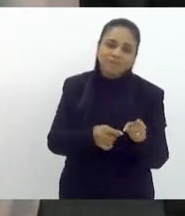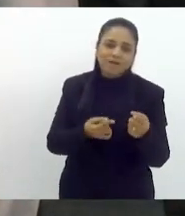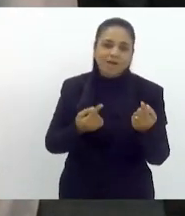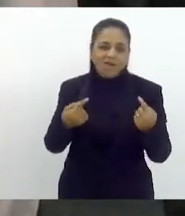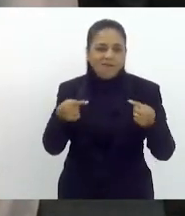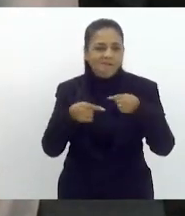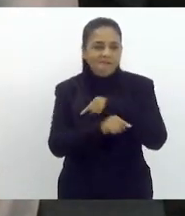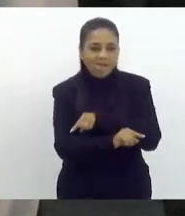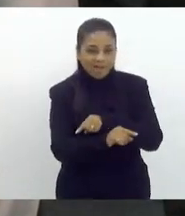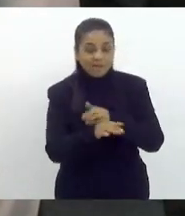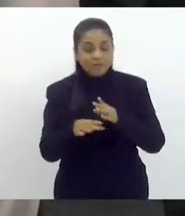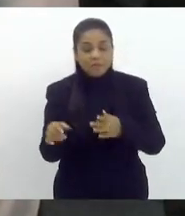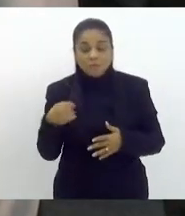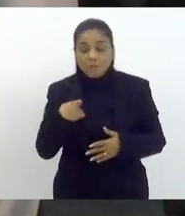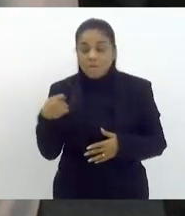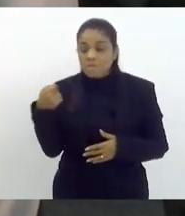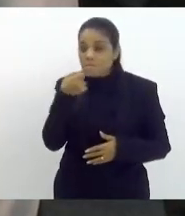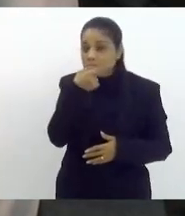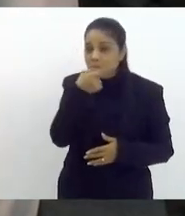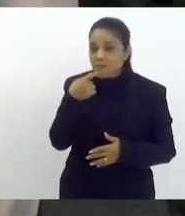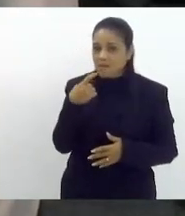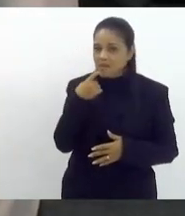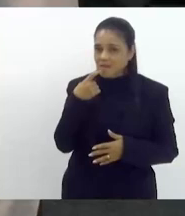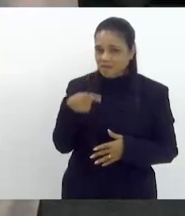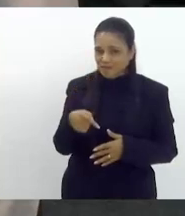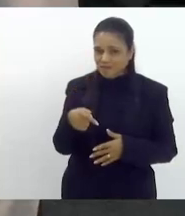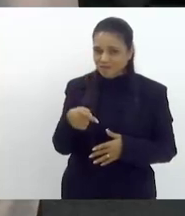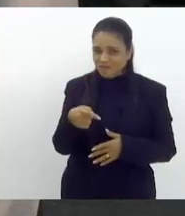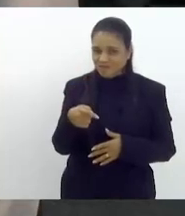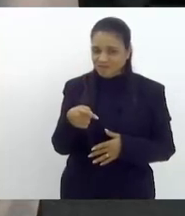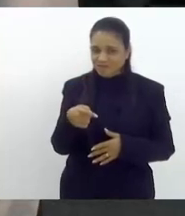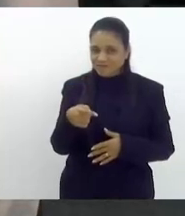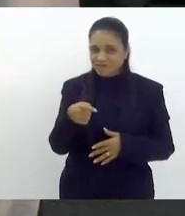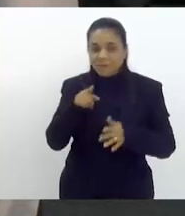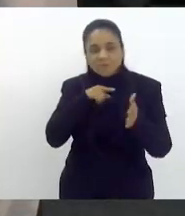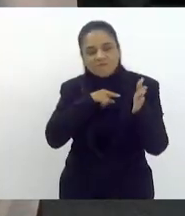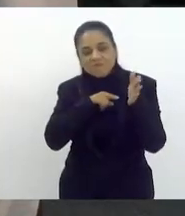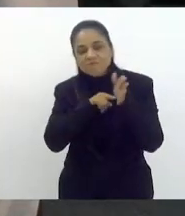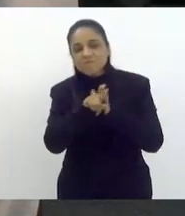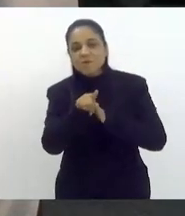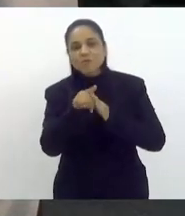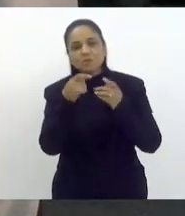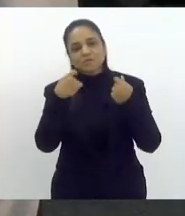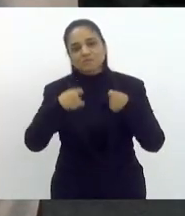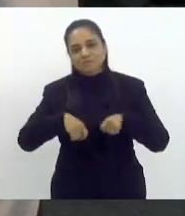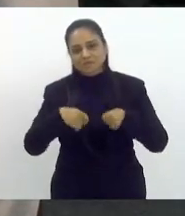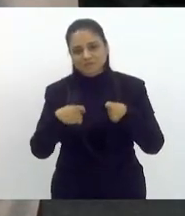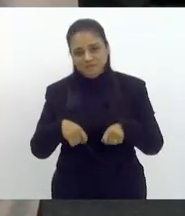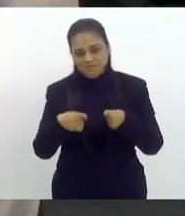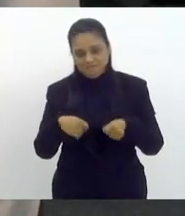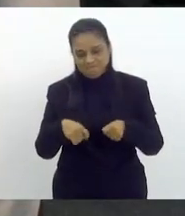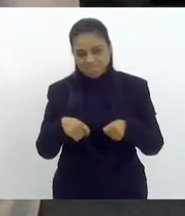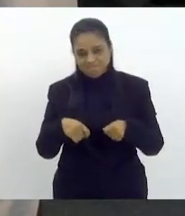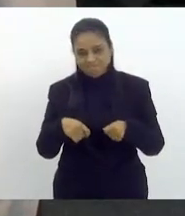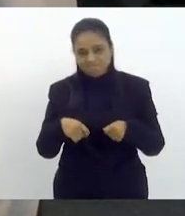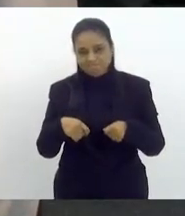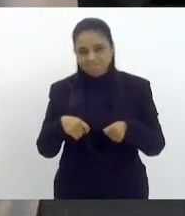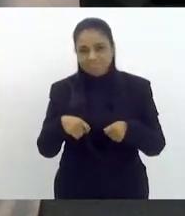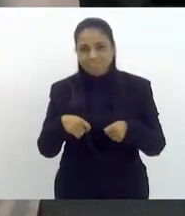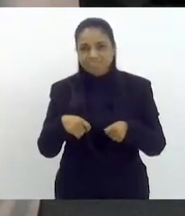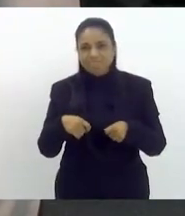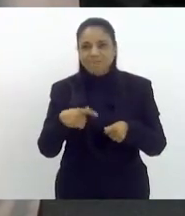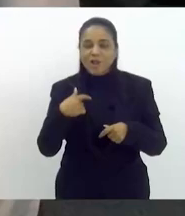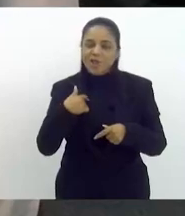sempre perto do microfone para fazer Os questionamentos que são necessários eu tenho